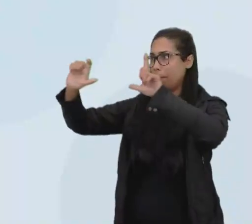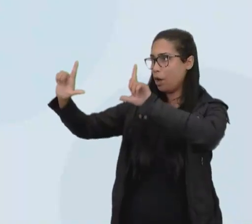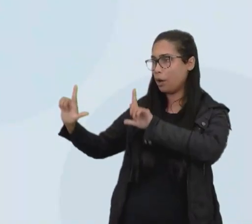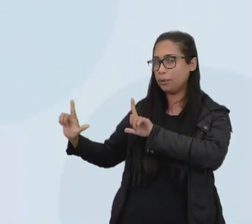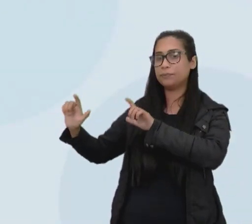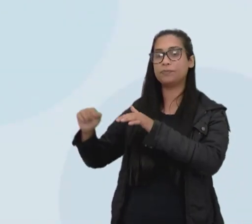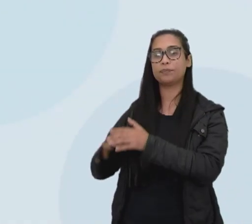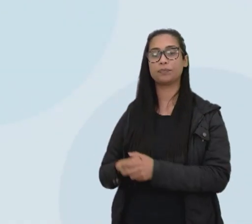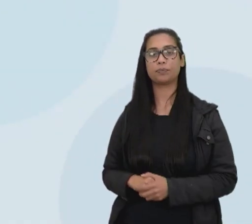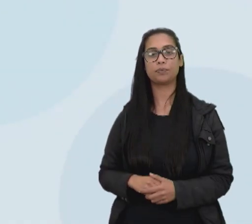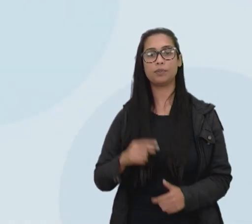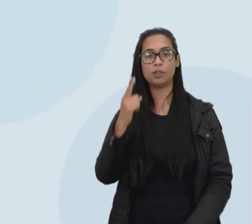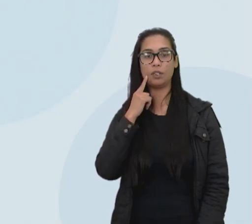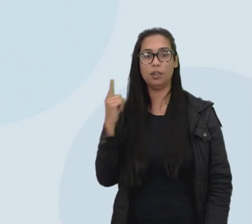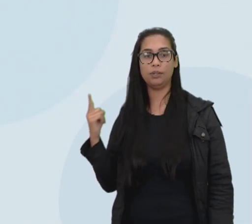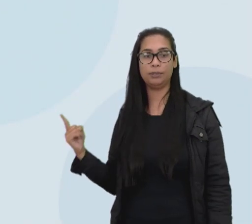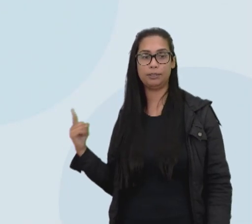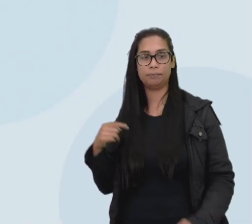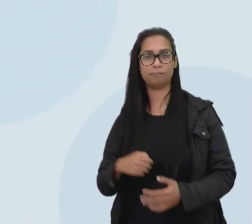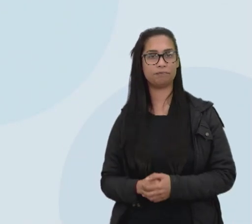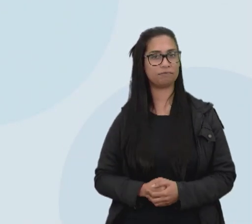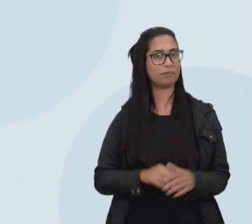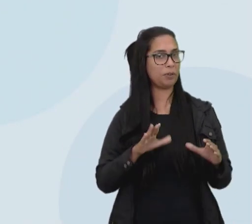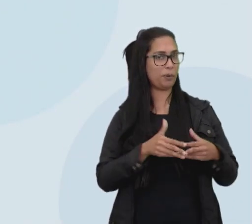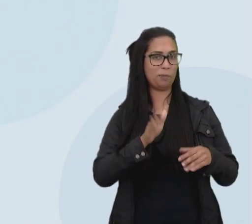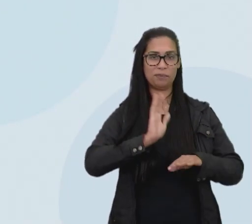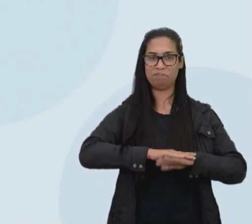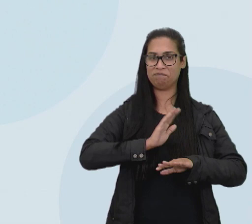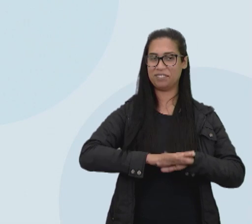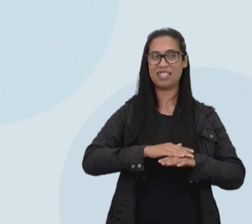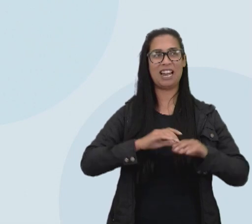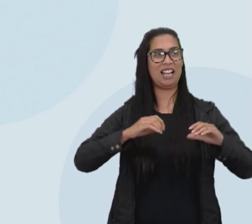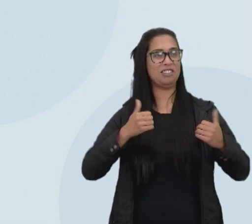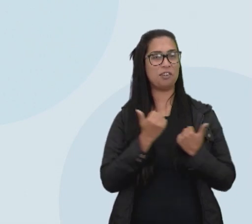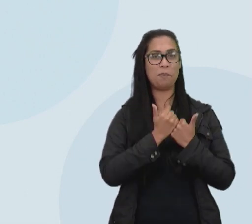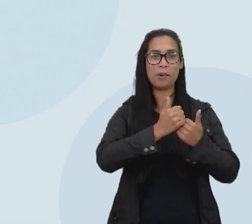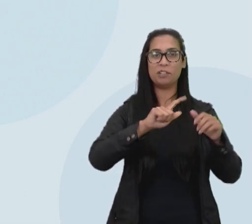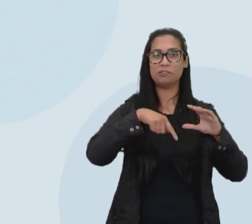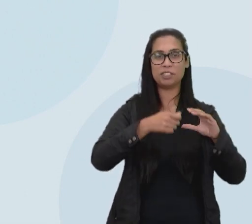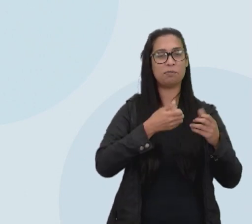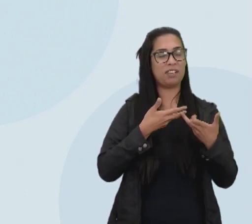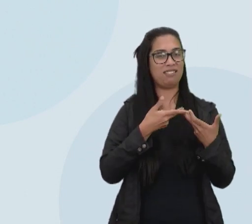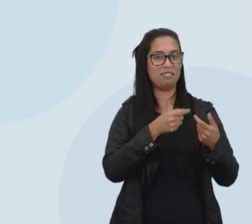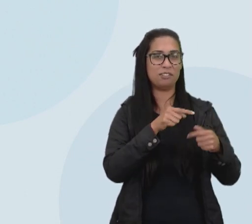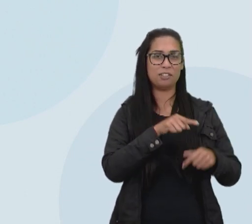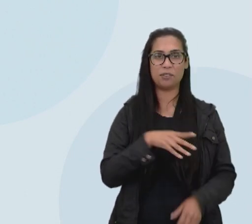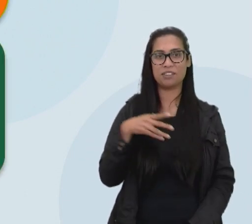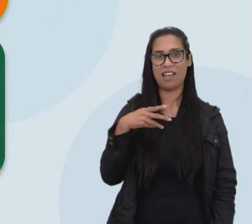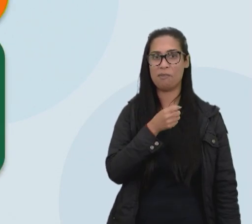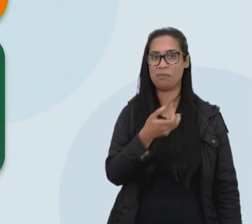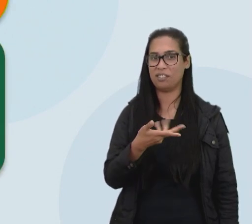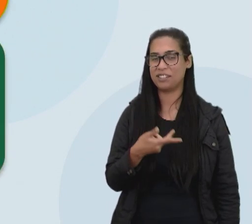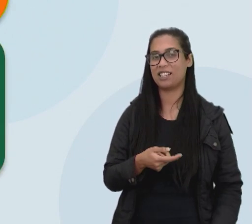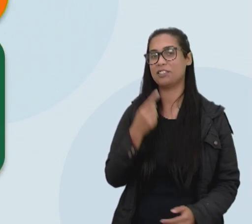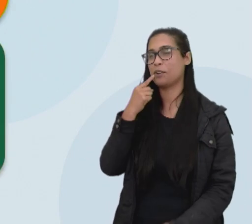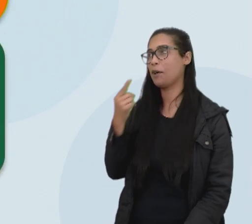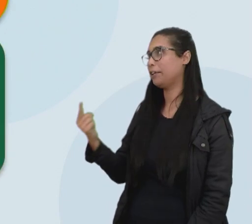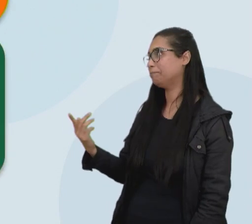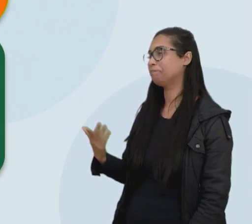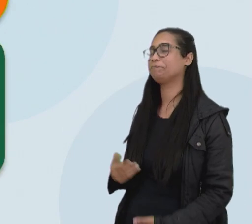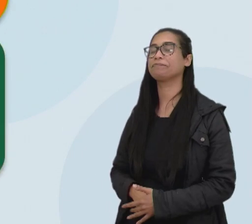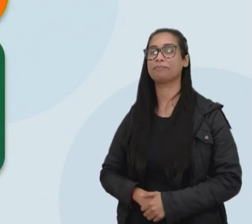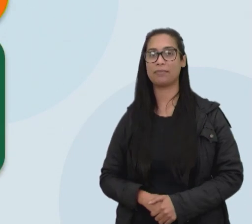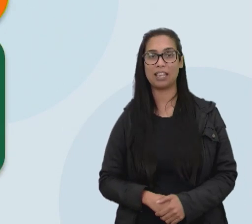componente. Os meninos são muito eficientes, eles já até colocam para vocês. As habilidades aí dos nossos eixos estruturantes e